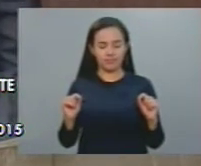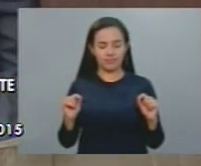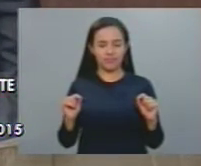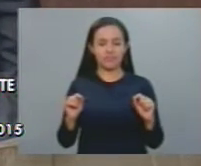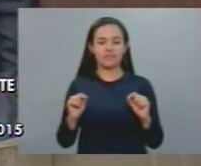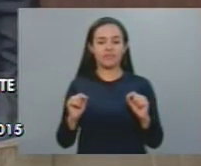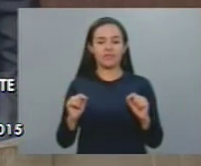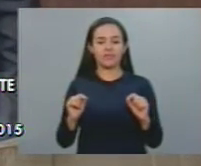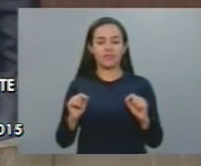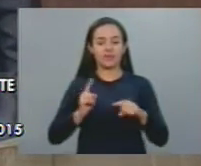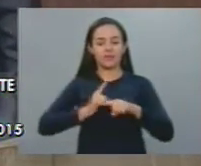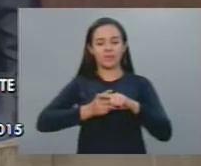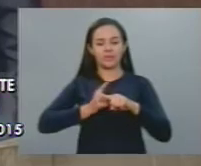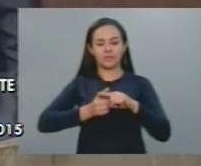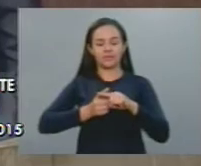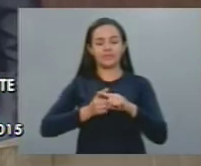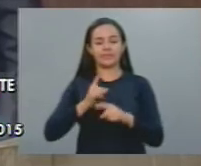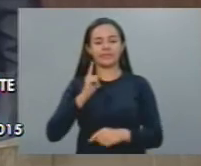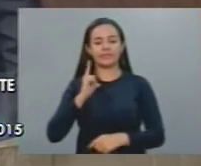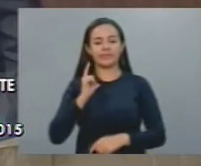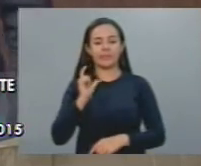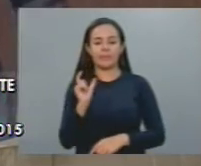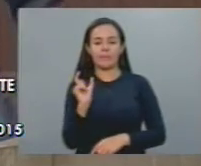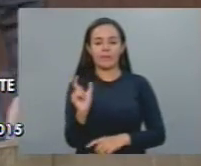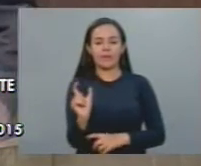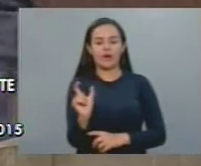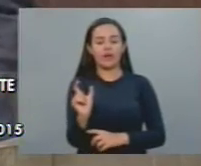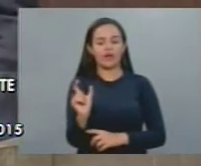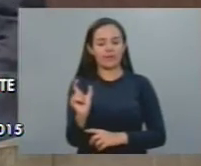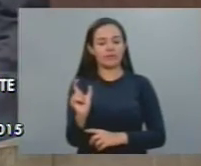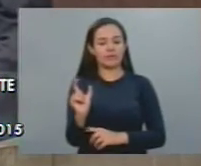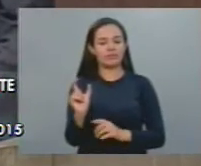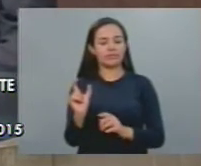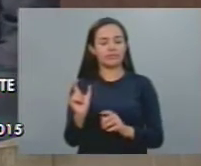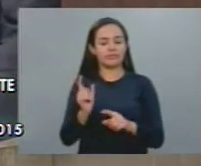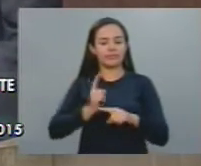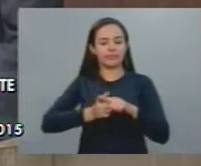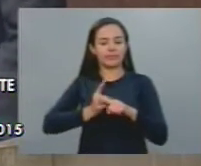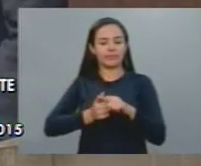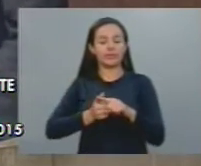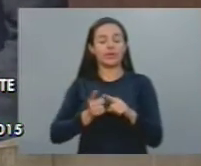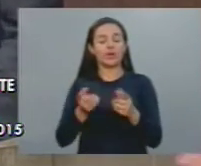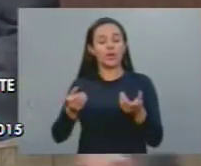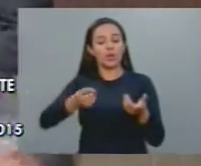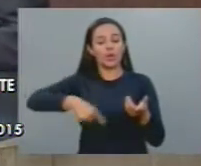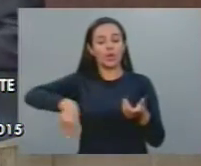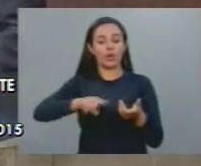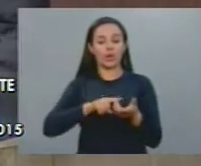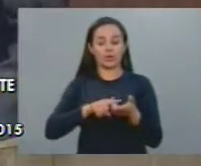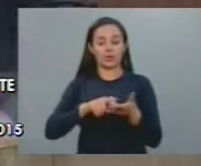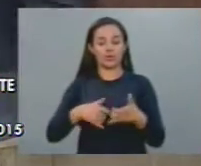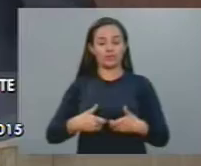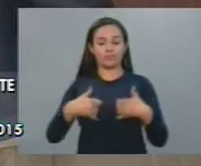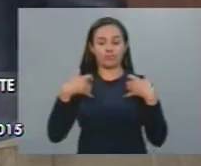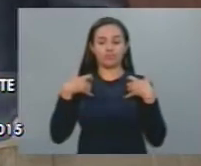plural majestático, que é obviamente arrogante, mas nosso porque